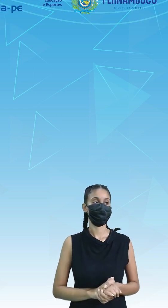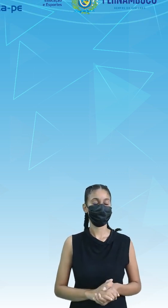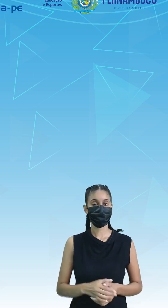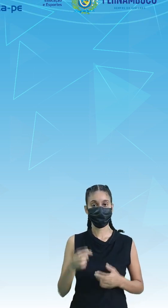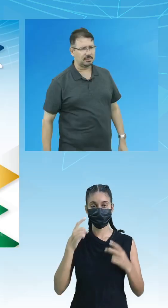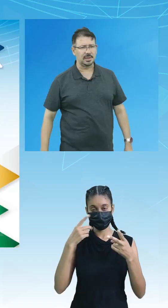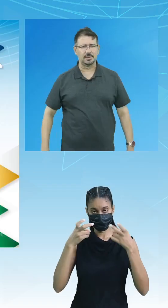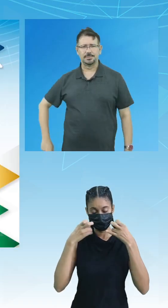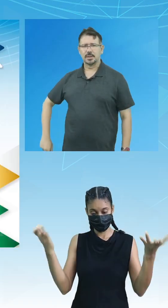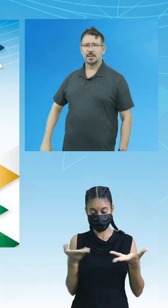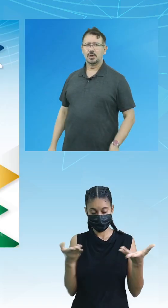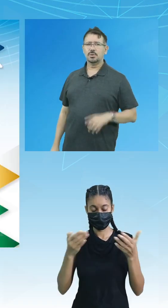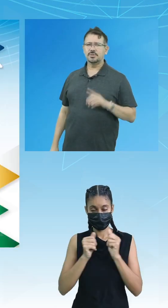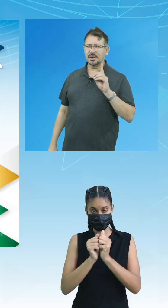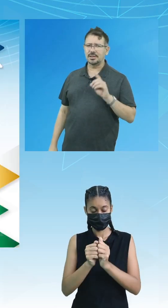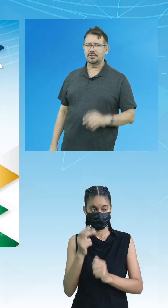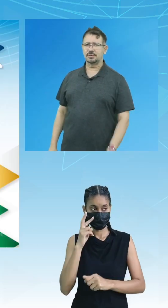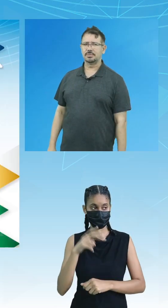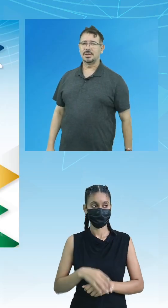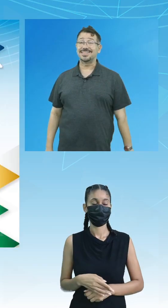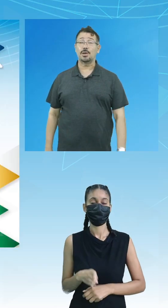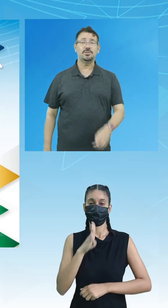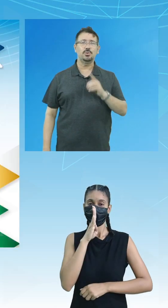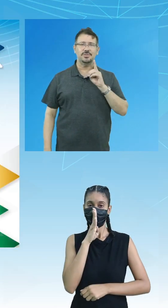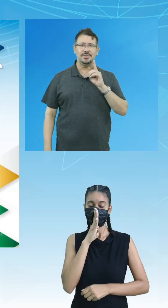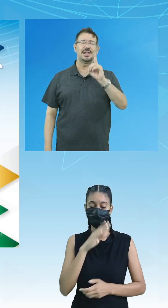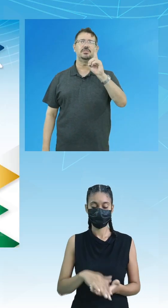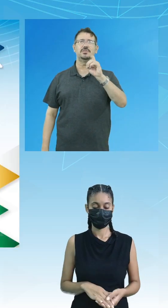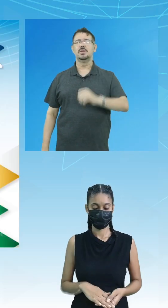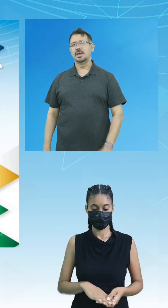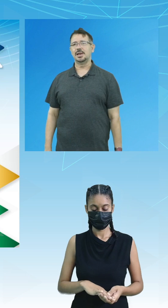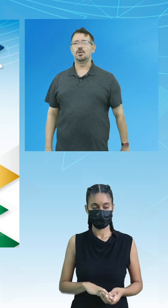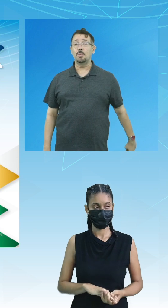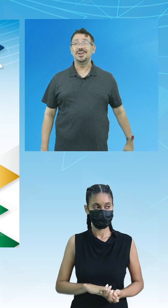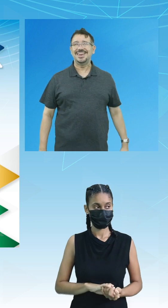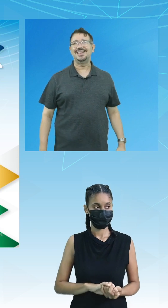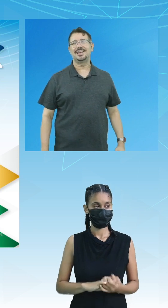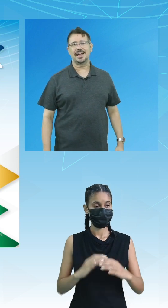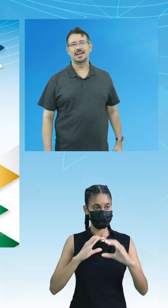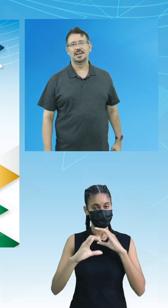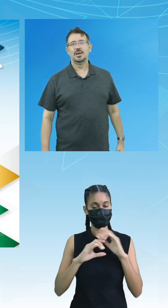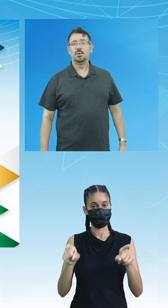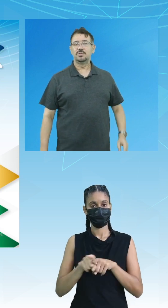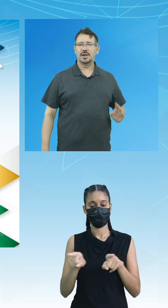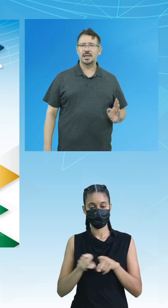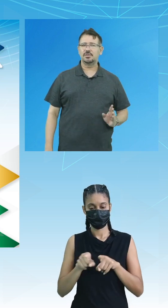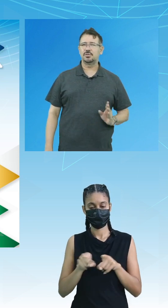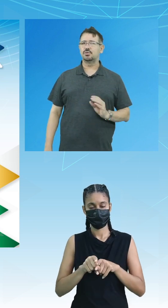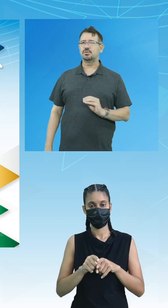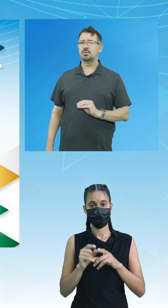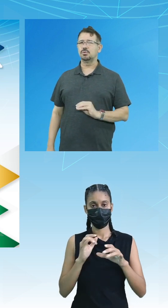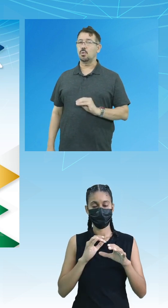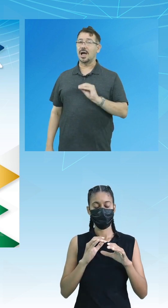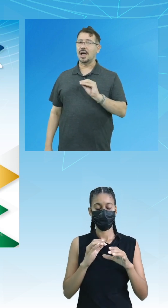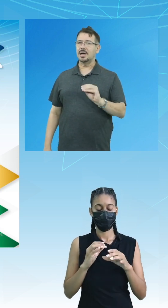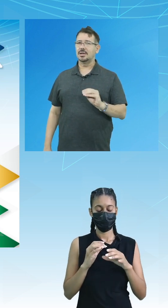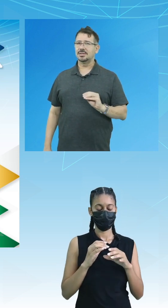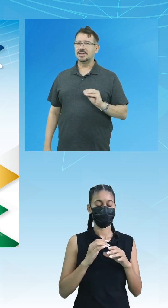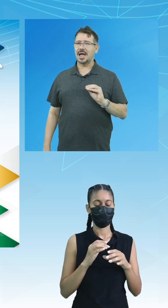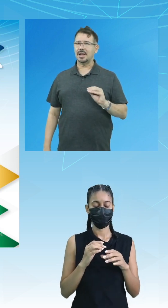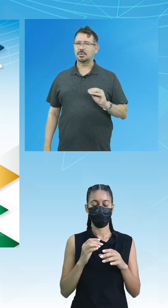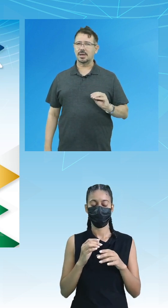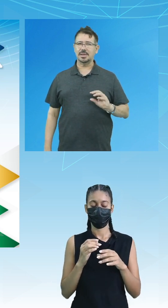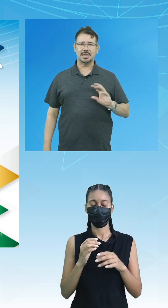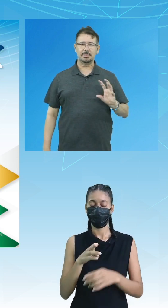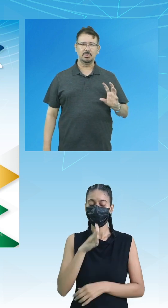atenção, acompanhem comigo. O silêncio, até o silêncio, ele comunica. O silêncio, o som do ar,